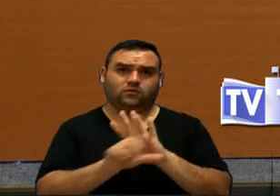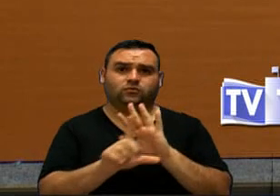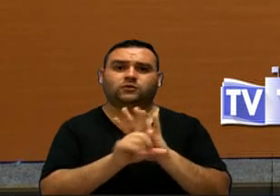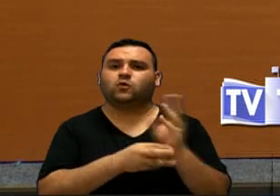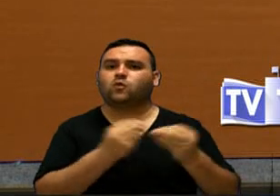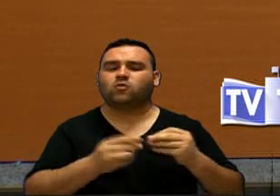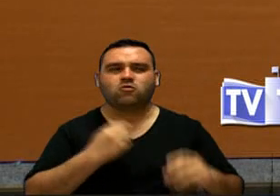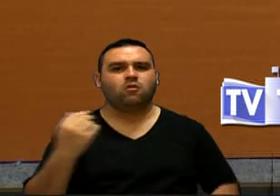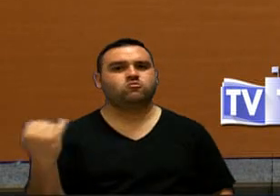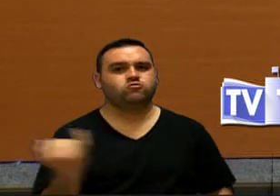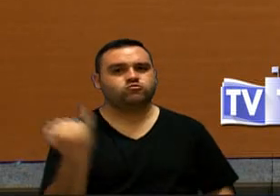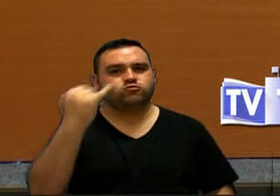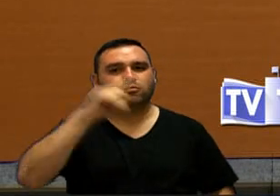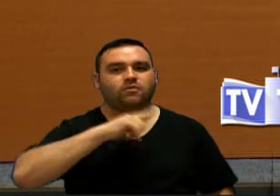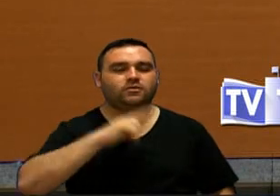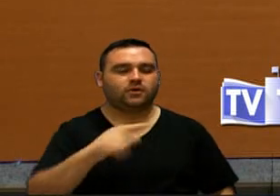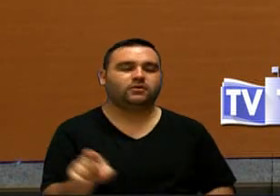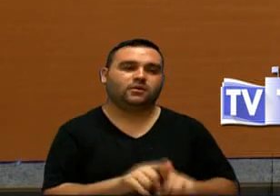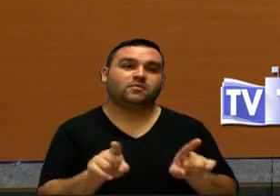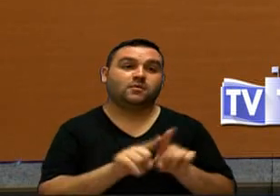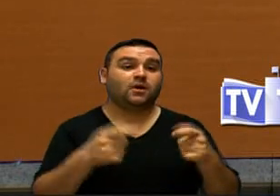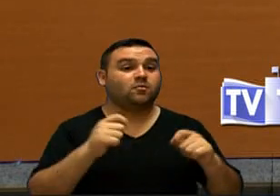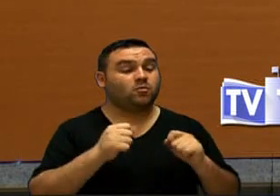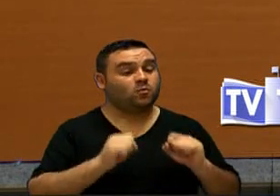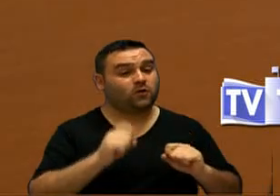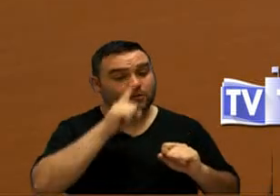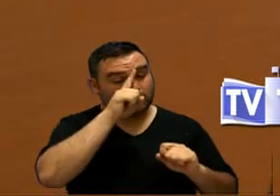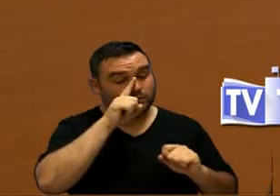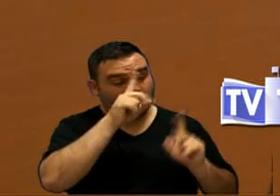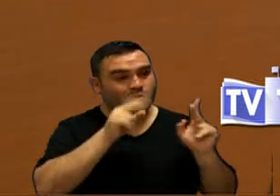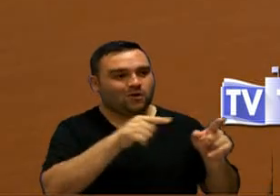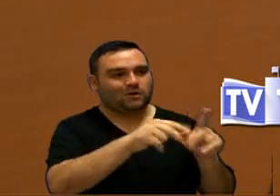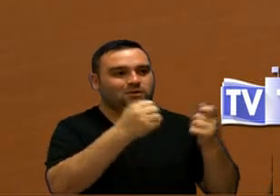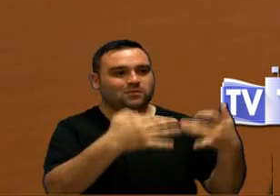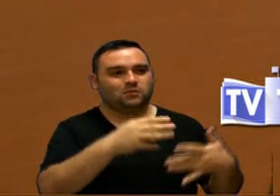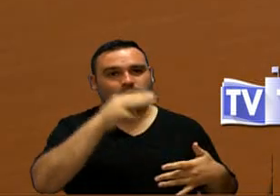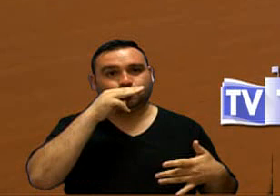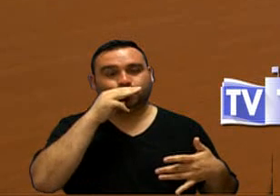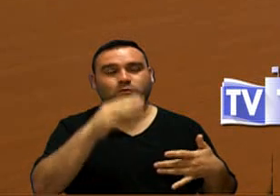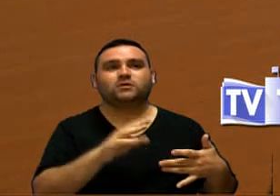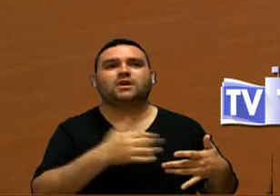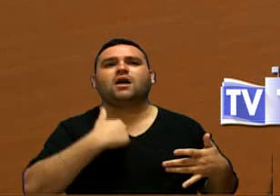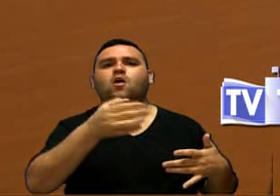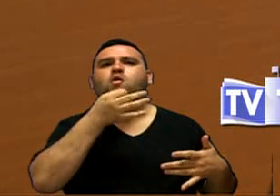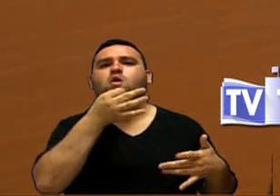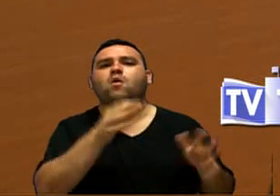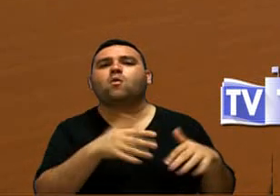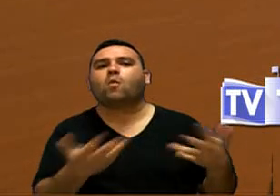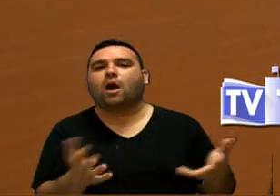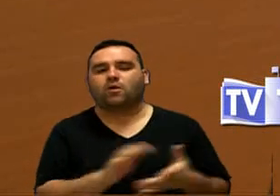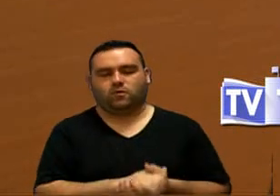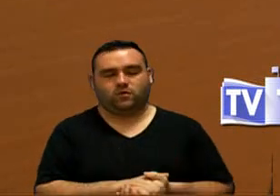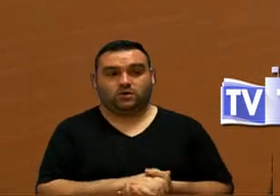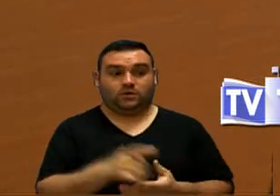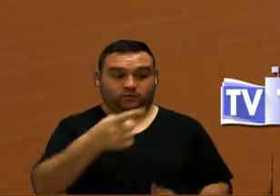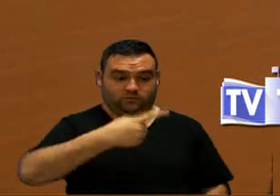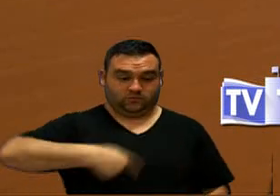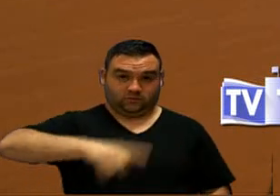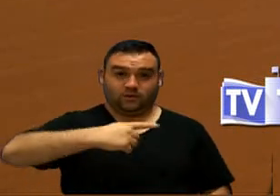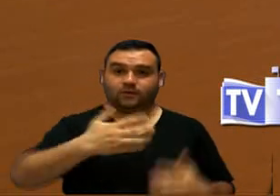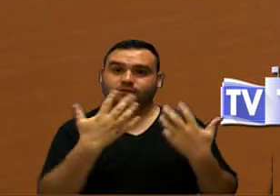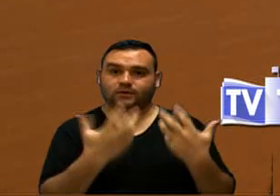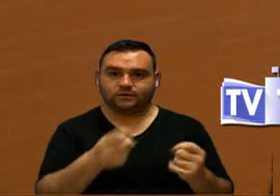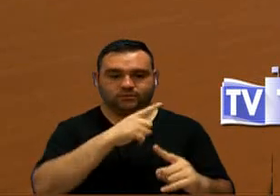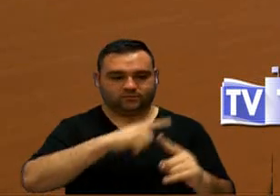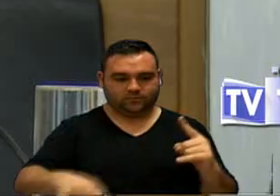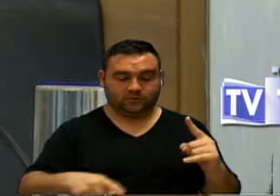o projeto do senhor é muito importante e nós corremos o risco que o colega Martinez disse. O que, que eu sugiro ao senhor? Que nós acatemos